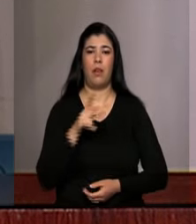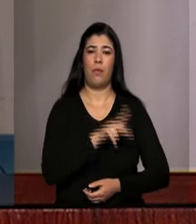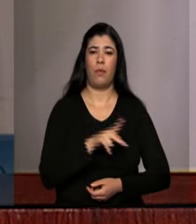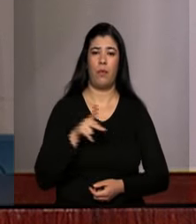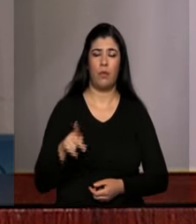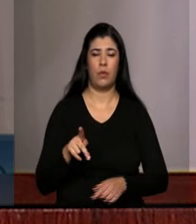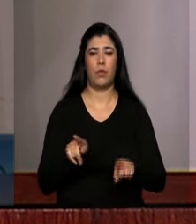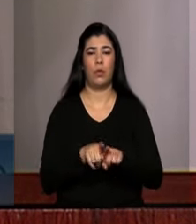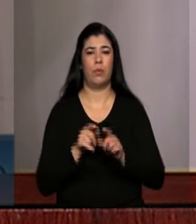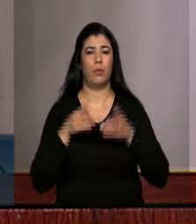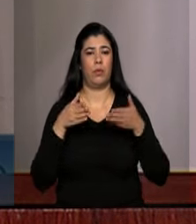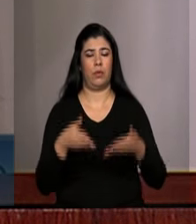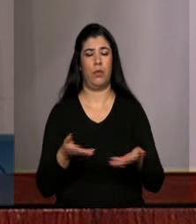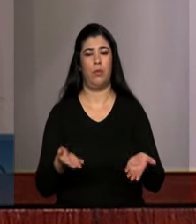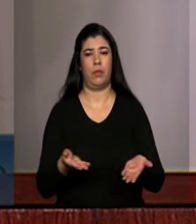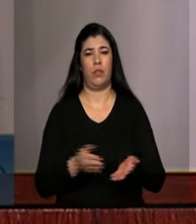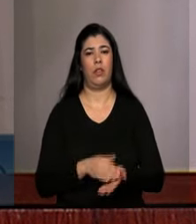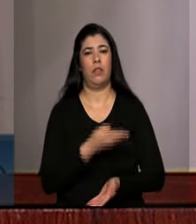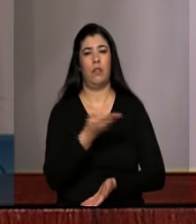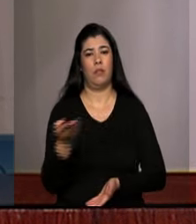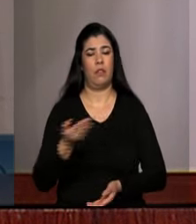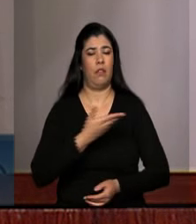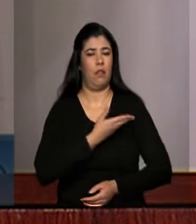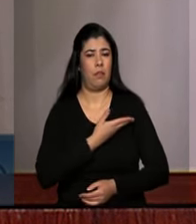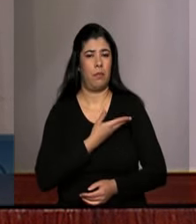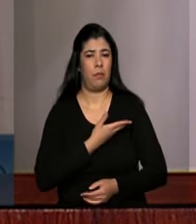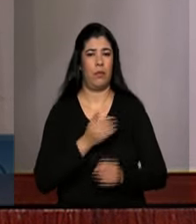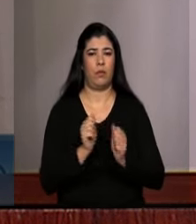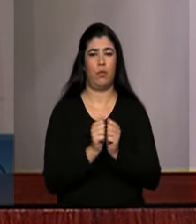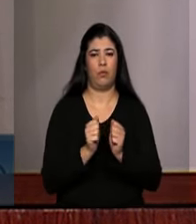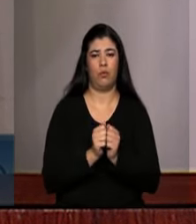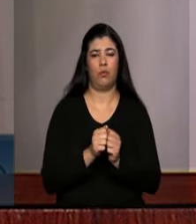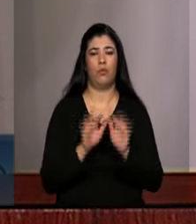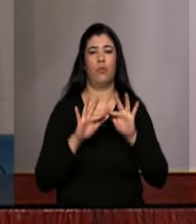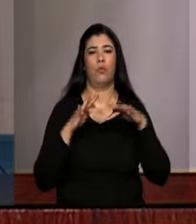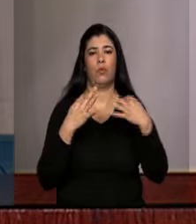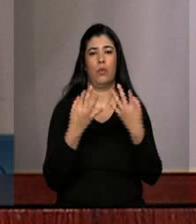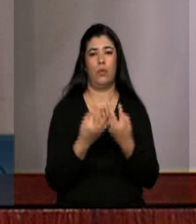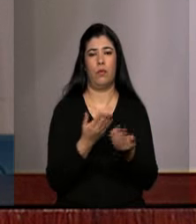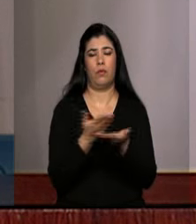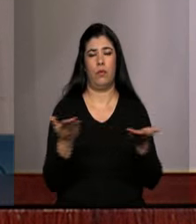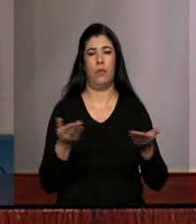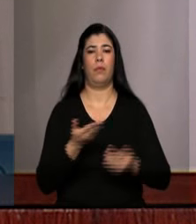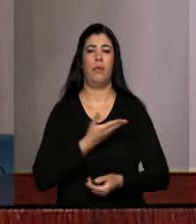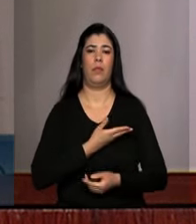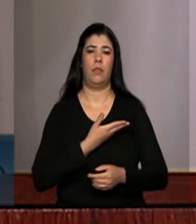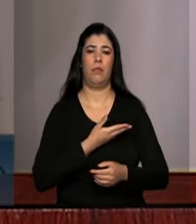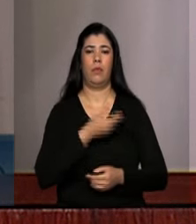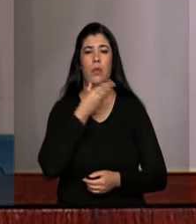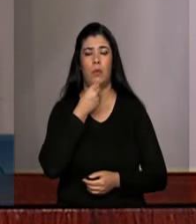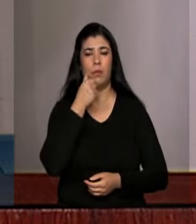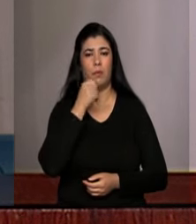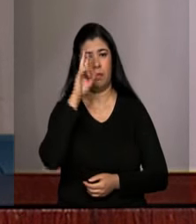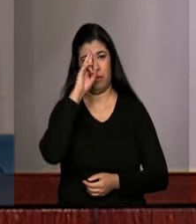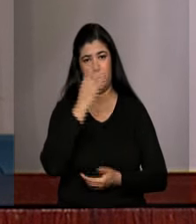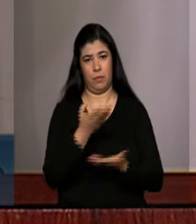prezados professores, caras e caros colegas, familiares, amigos, senhoras e